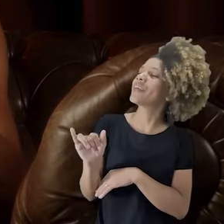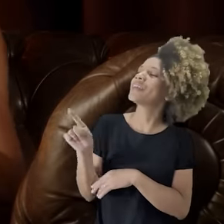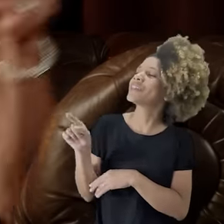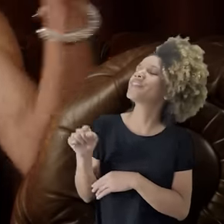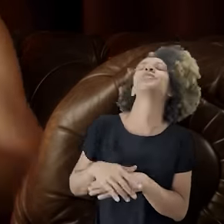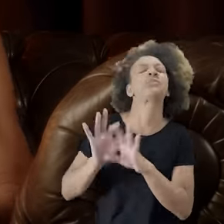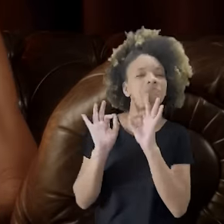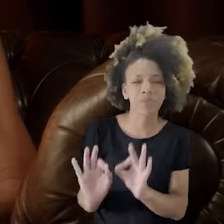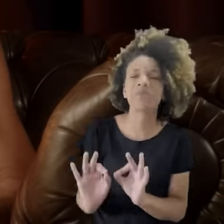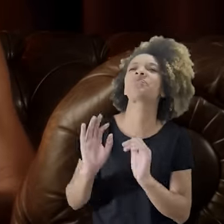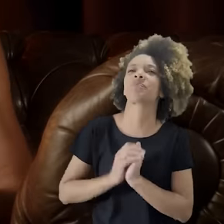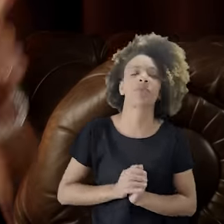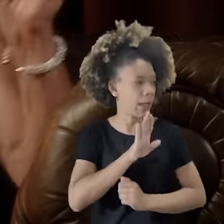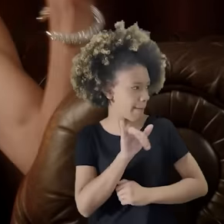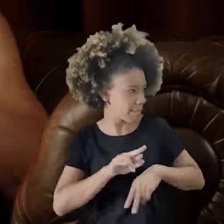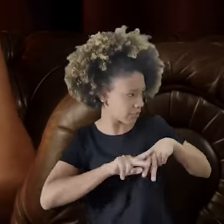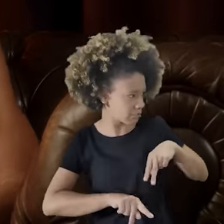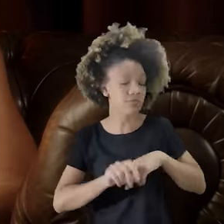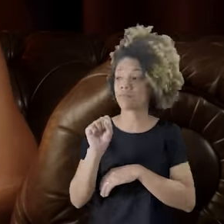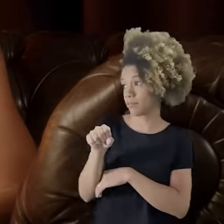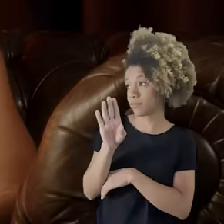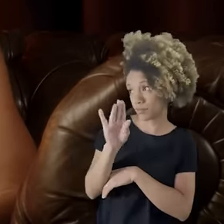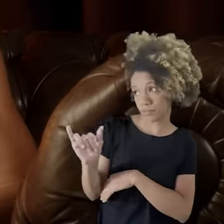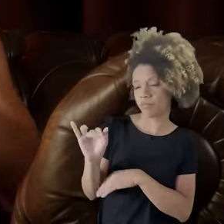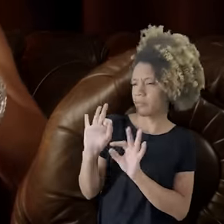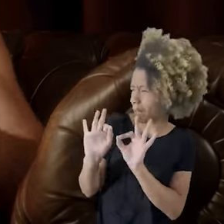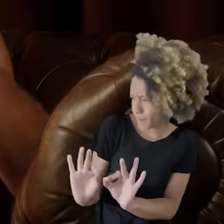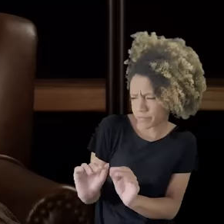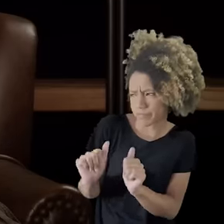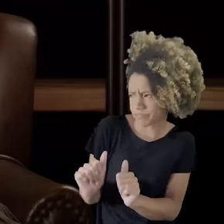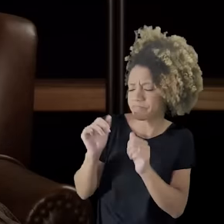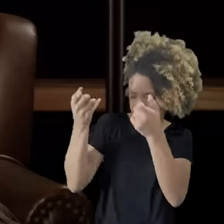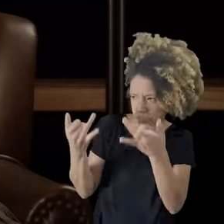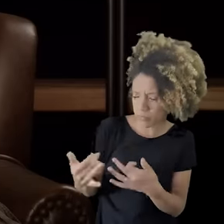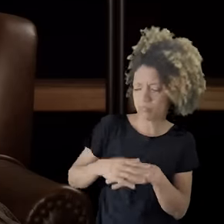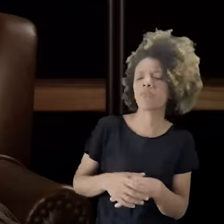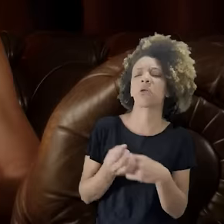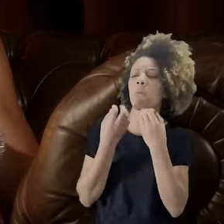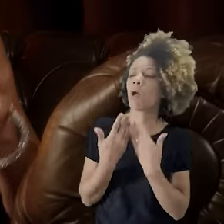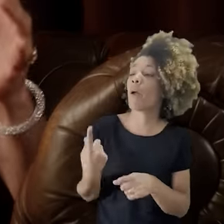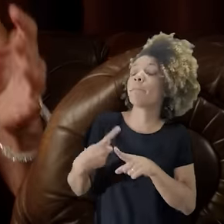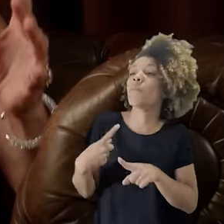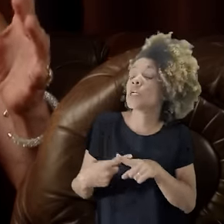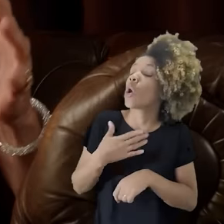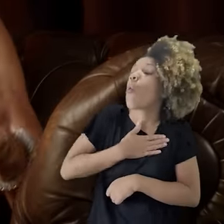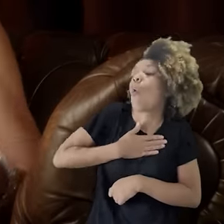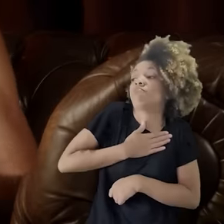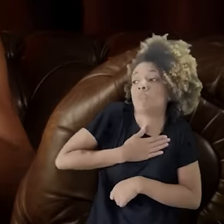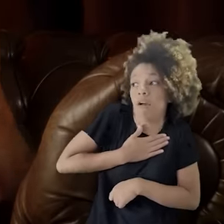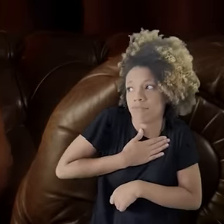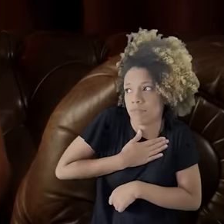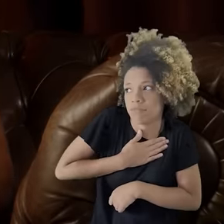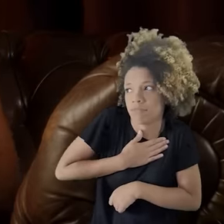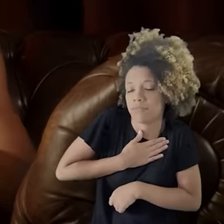eu isso Exatamente é essa parte é é perfeita bem colocado porque eu gostava